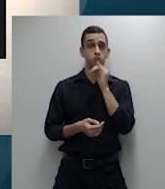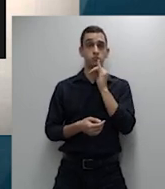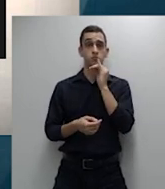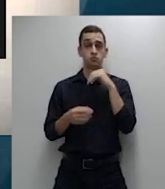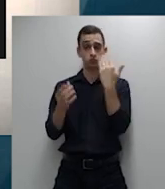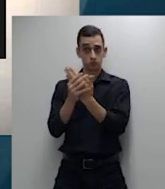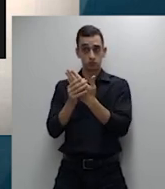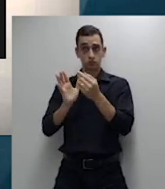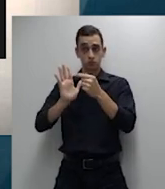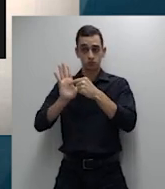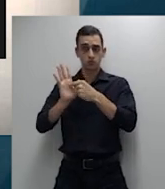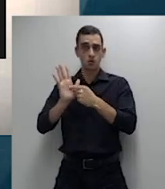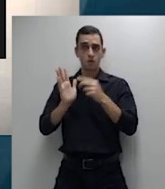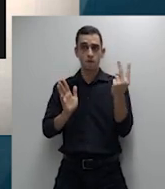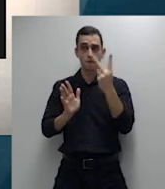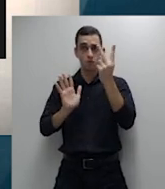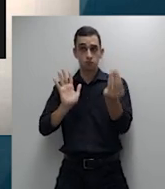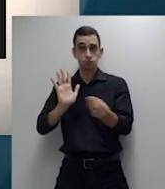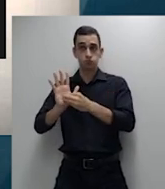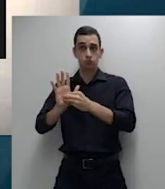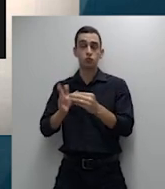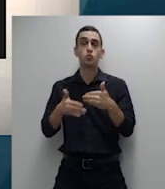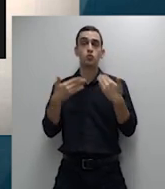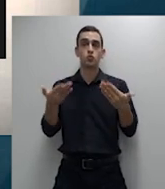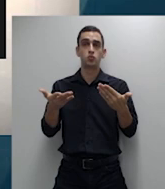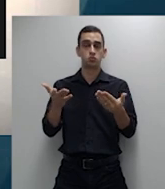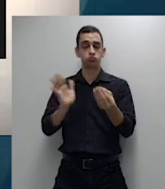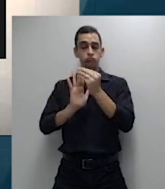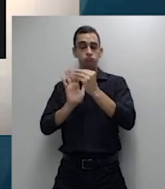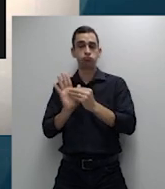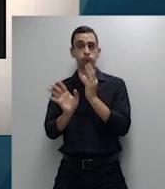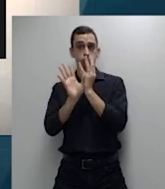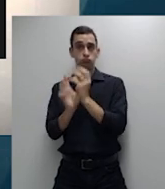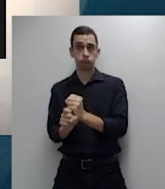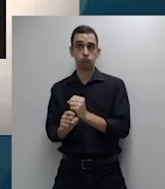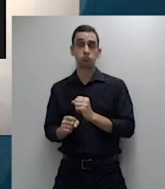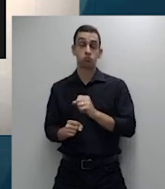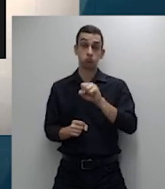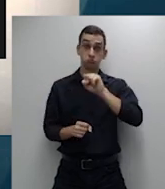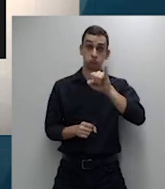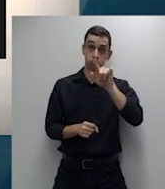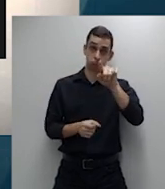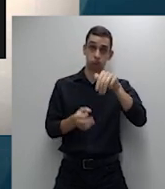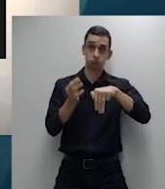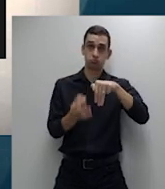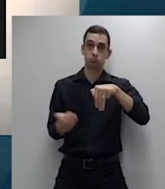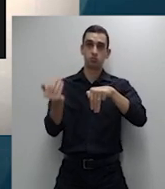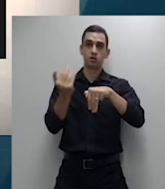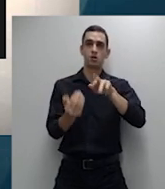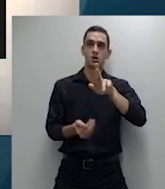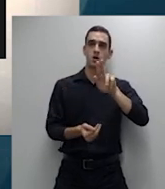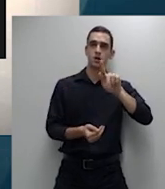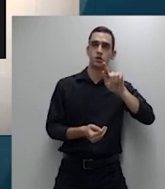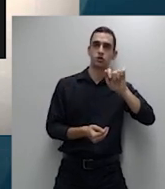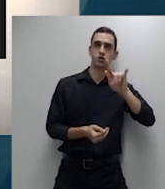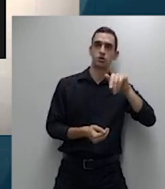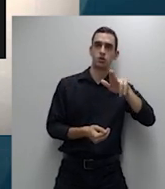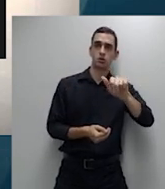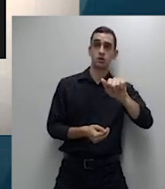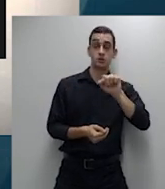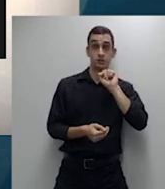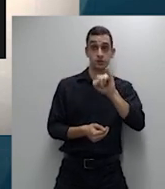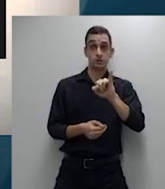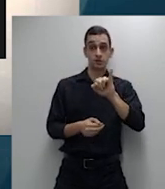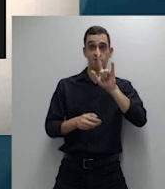causa a professora rede Milena se fosse uma sala de aula seria exorbitante